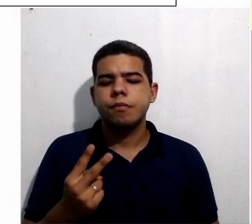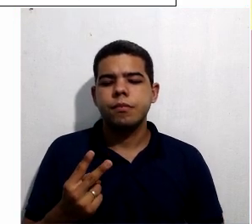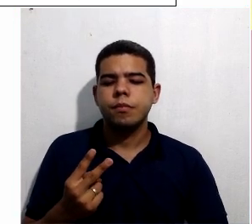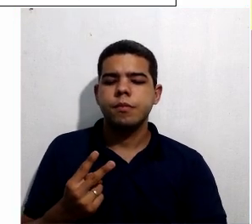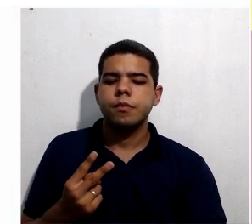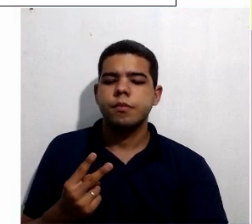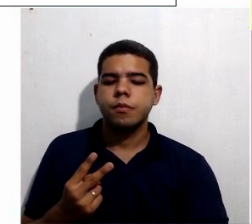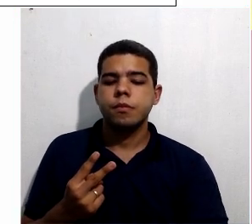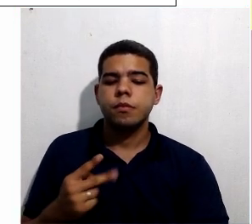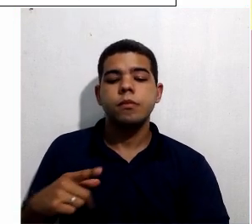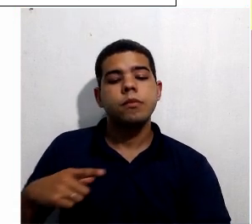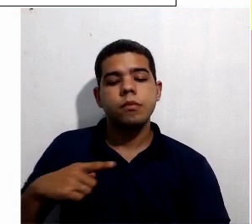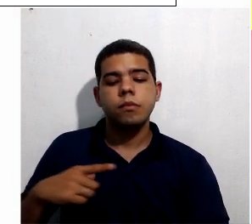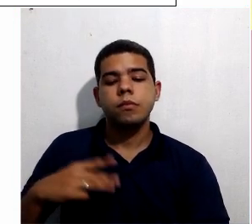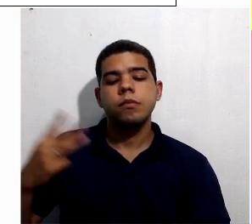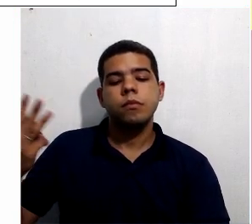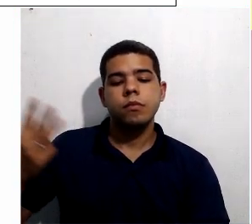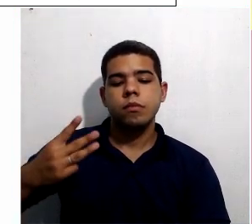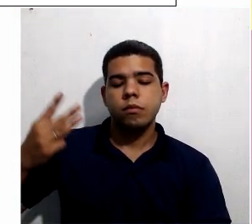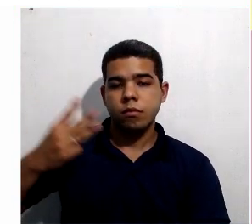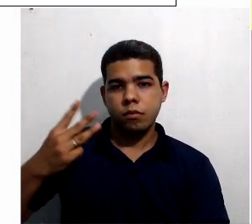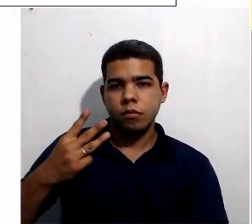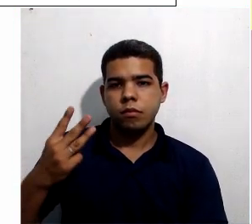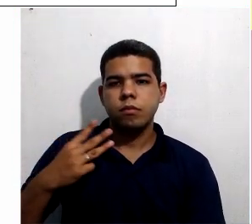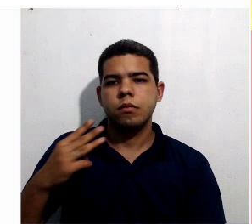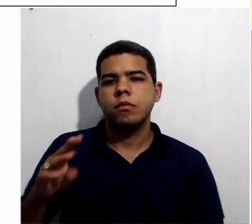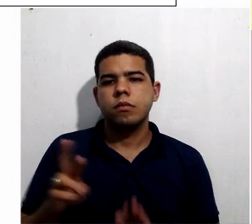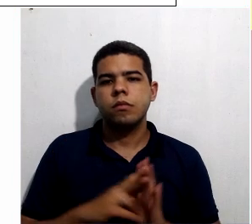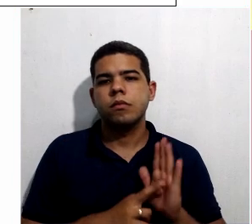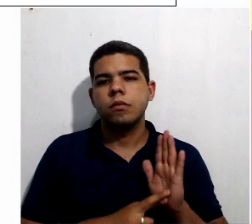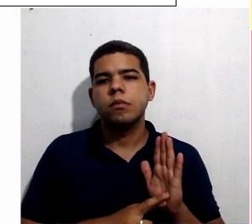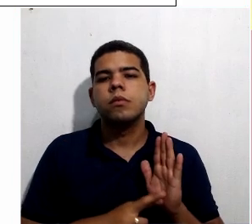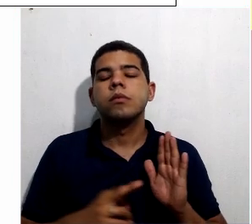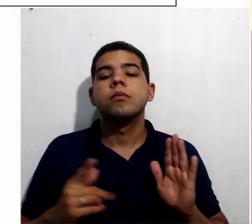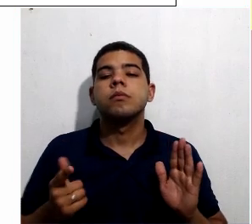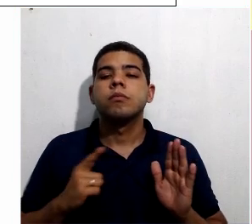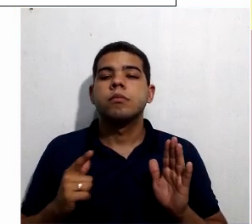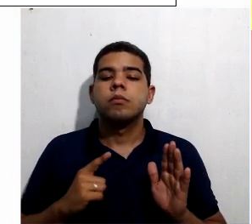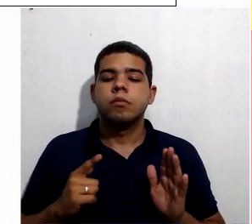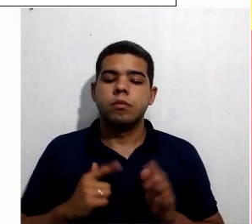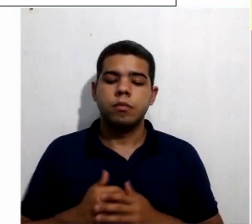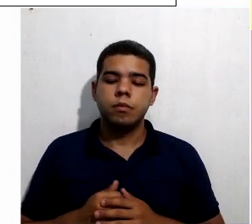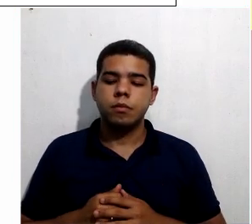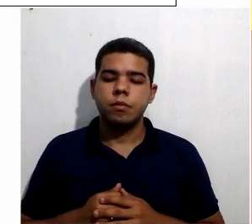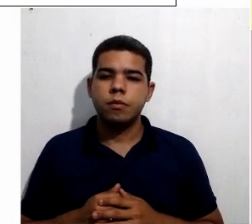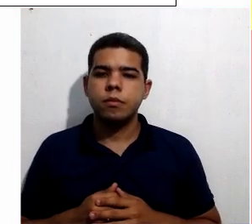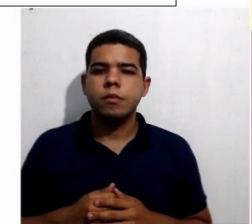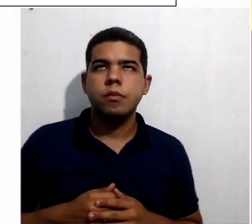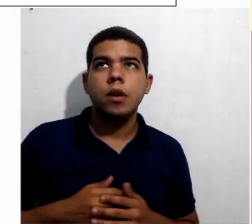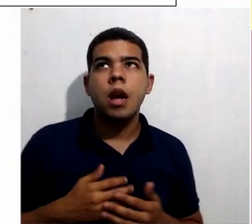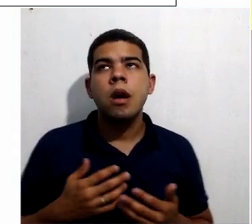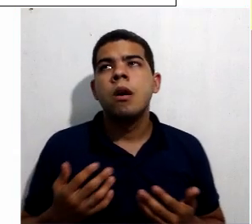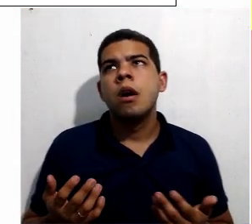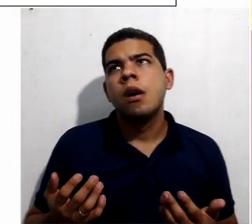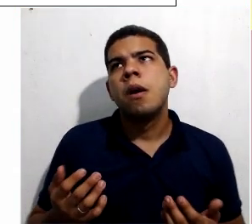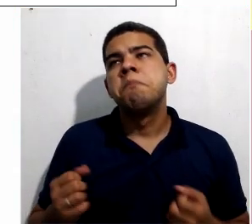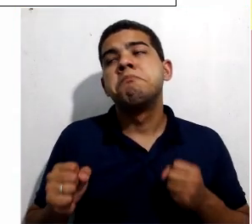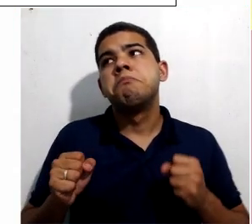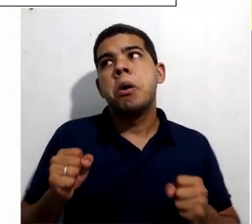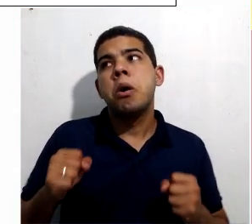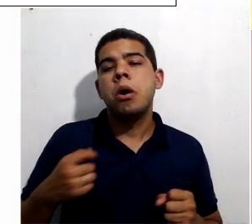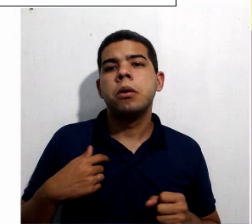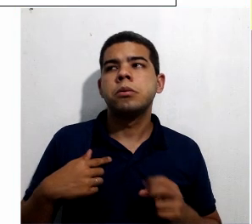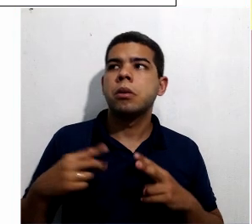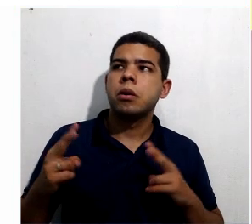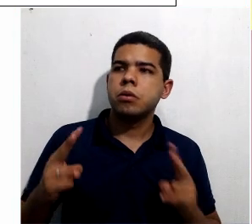duas adições. Se eu estou no terceiro termo, eu fiz 2 adições de 3 com o primeiro termo. Ah, então eu